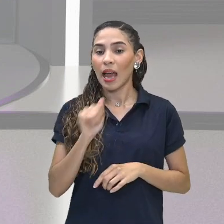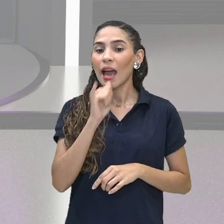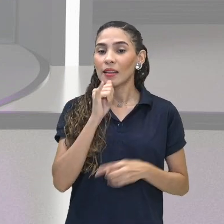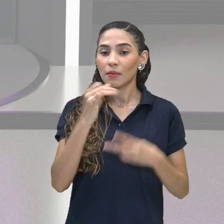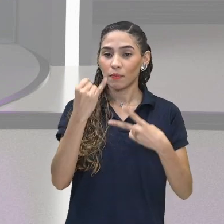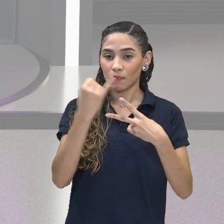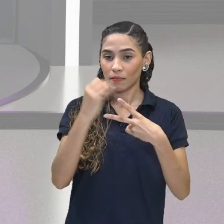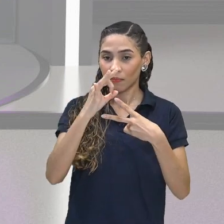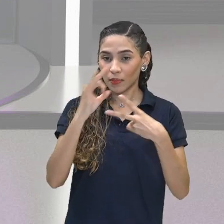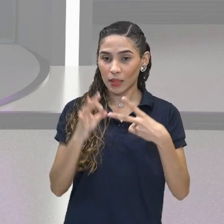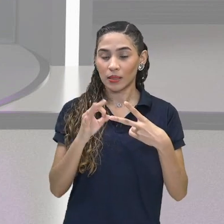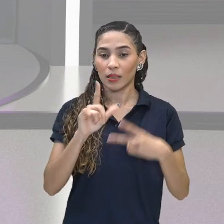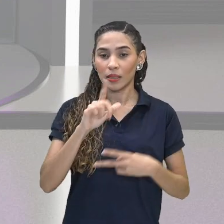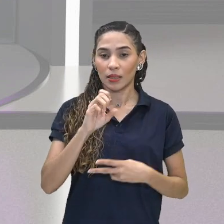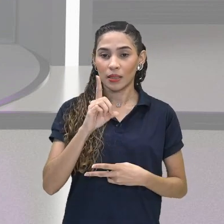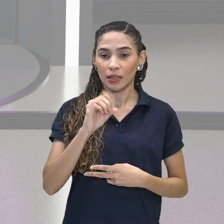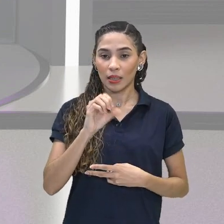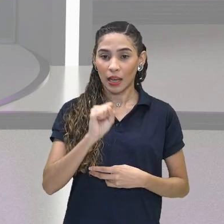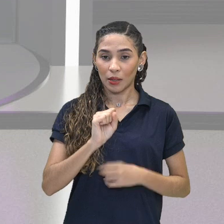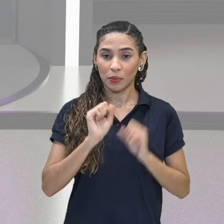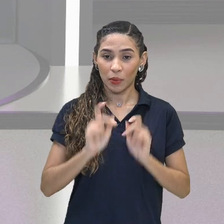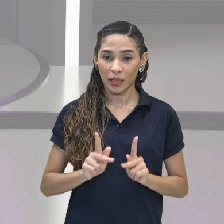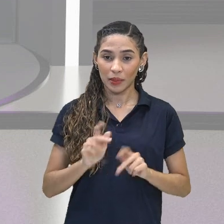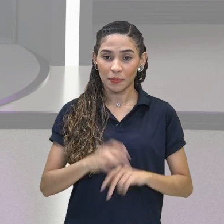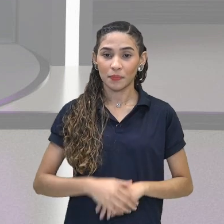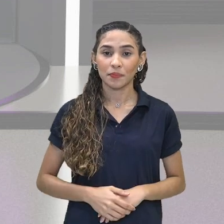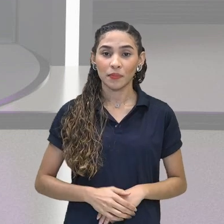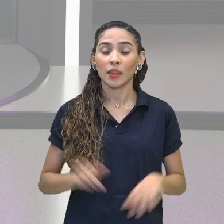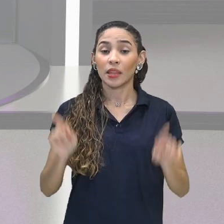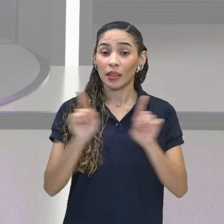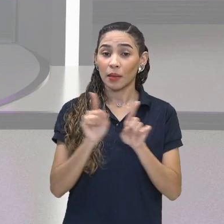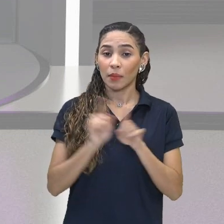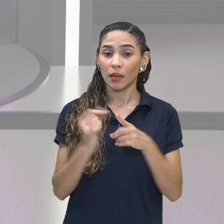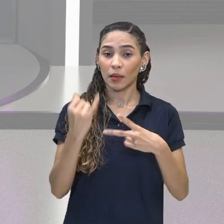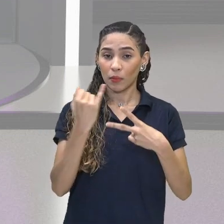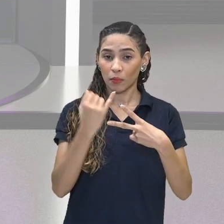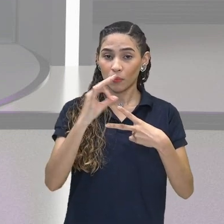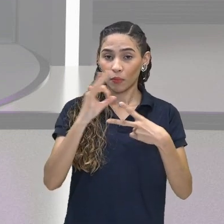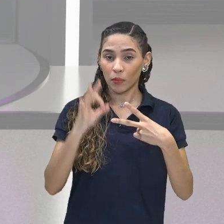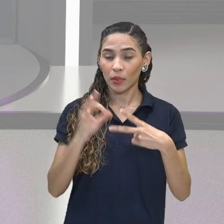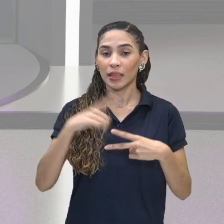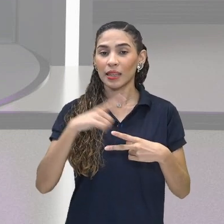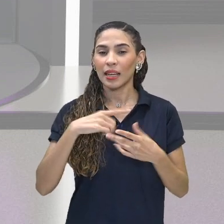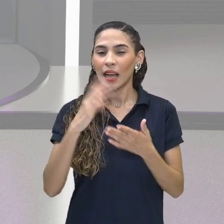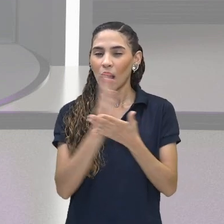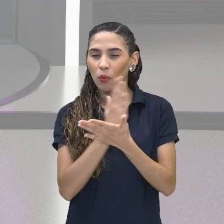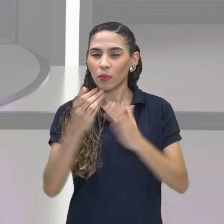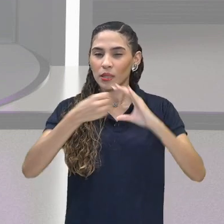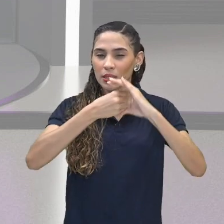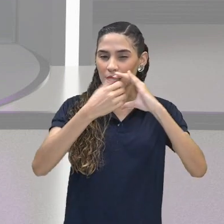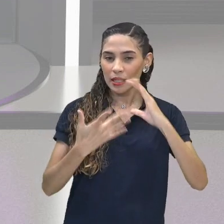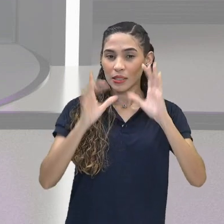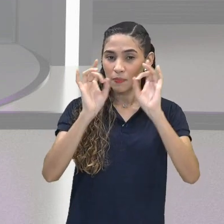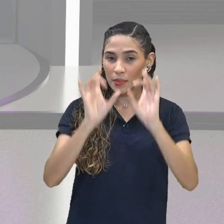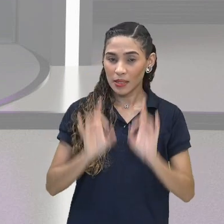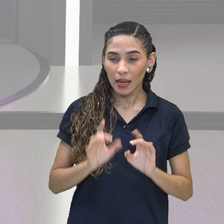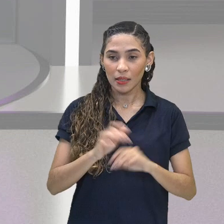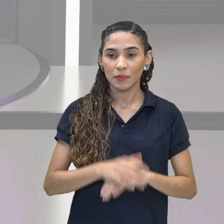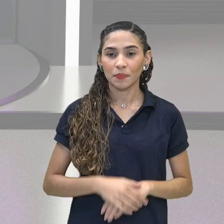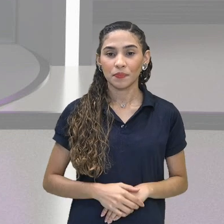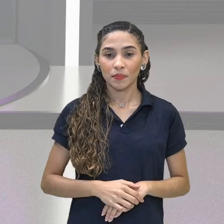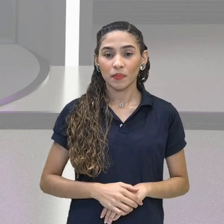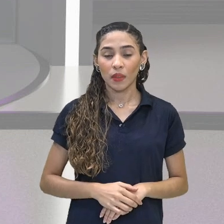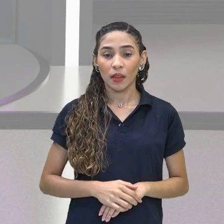de 13 lados, tudo bem? O nosso polígono também ele possui alguns elementos, tá? Que